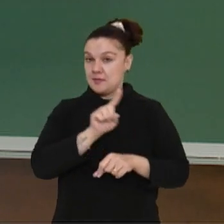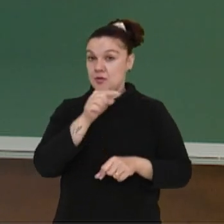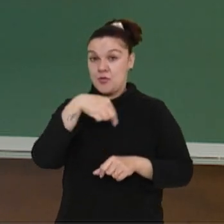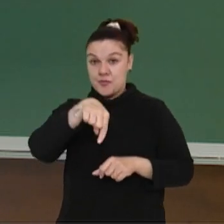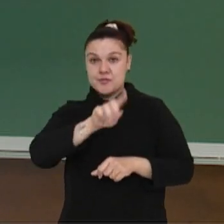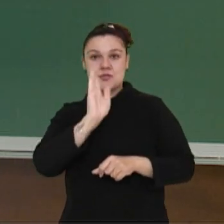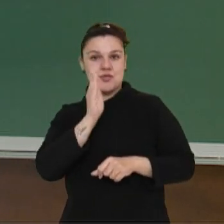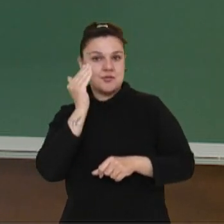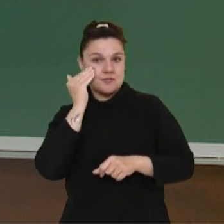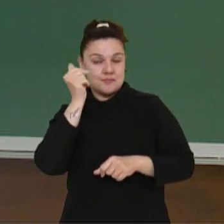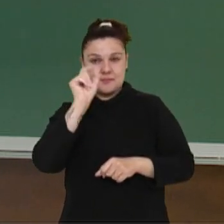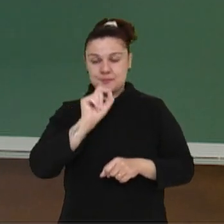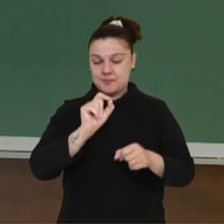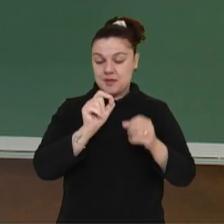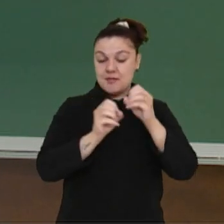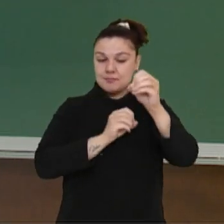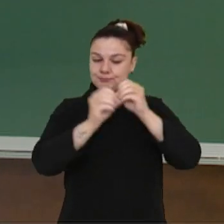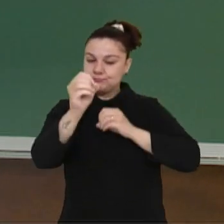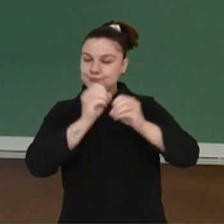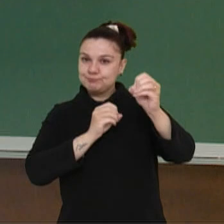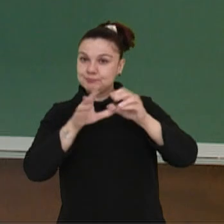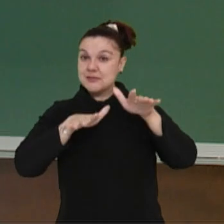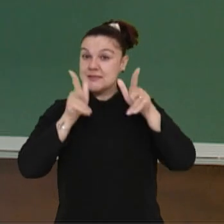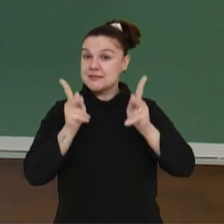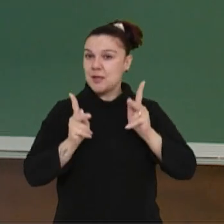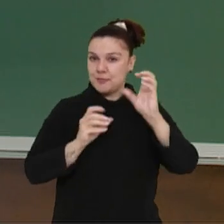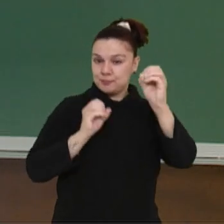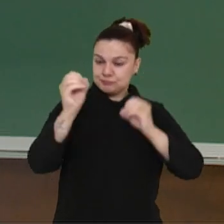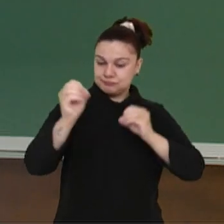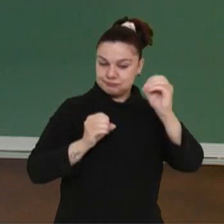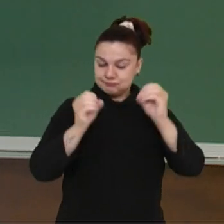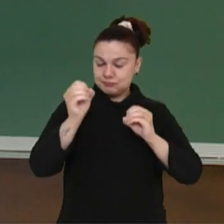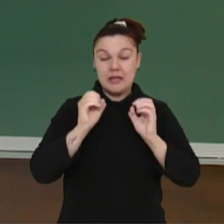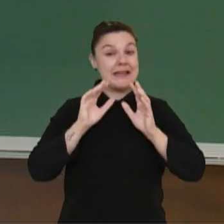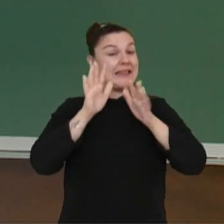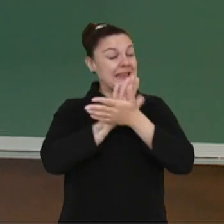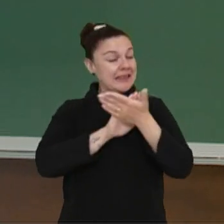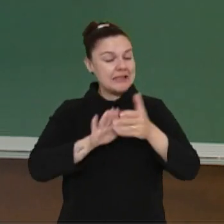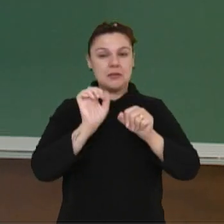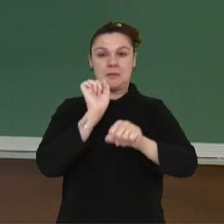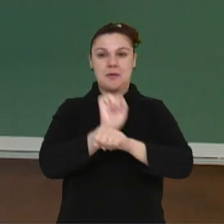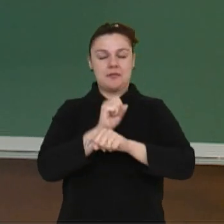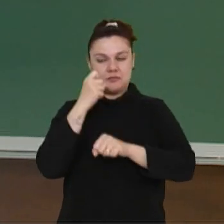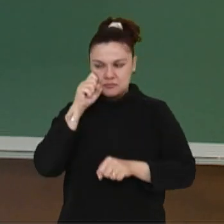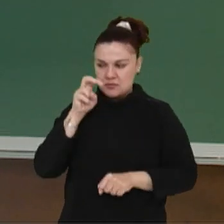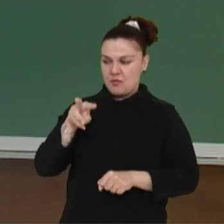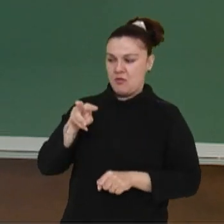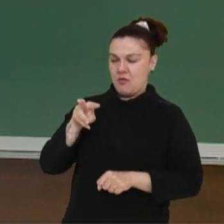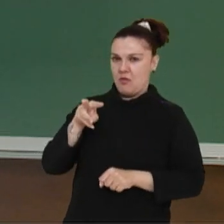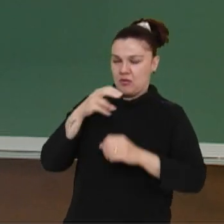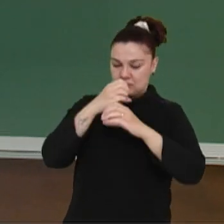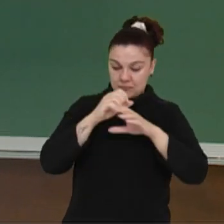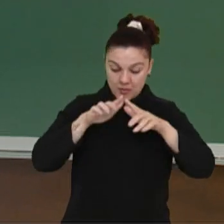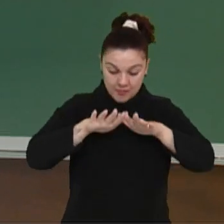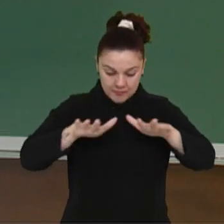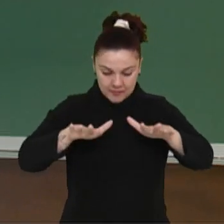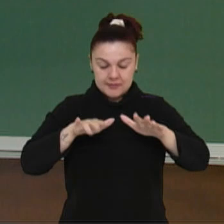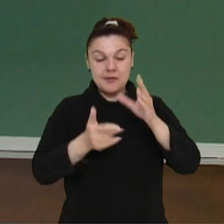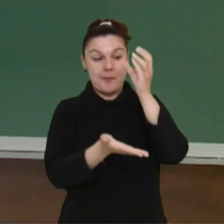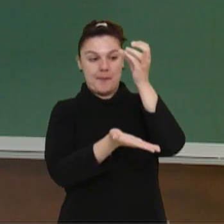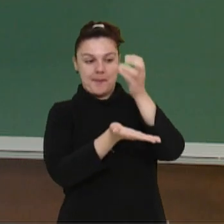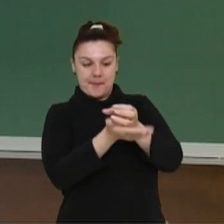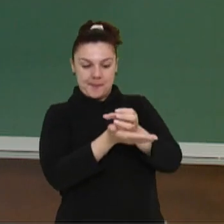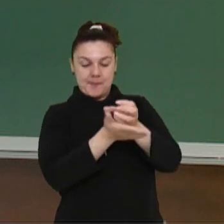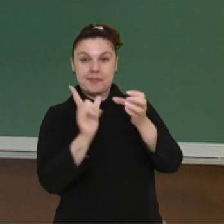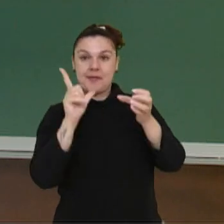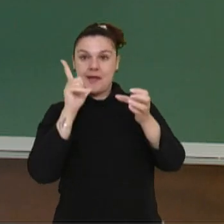já sabem que as partículas estão sempre em movimento, não tem nada parado, por mais que você olhe macroscopicamente e o frasco esteja,